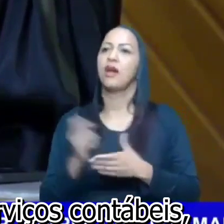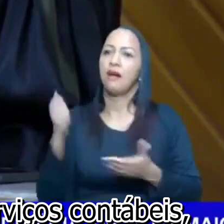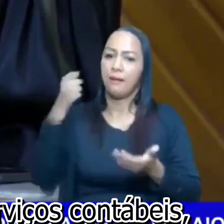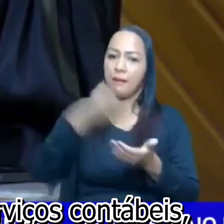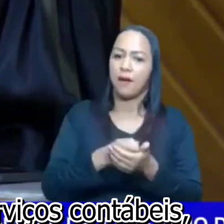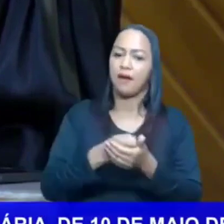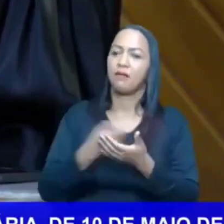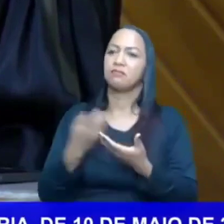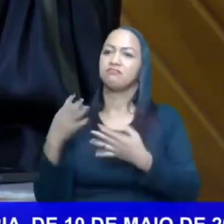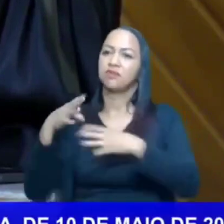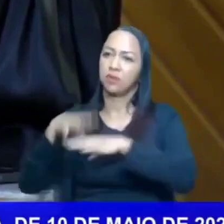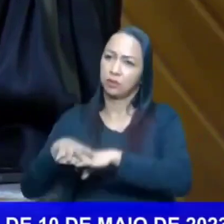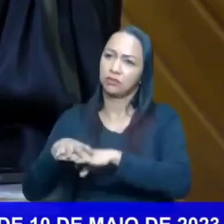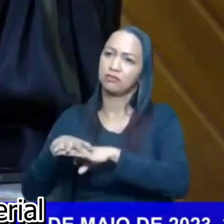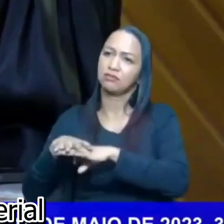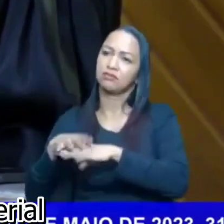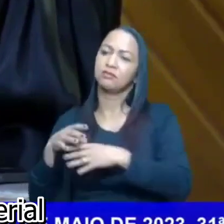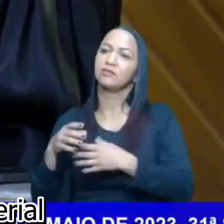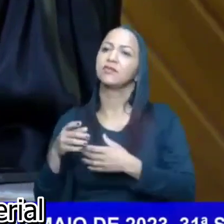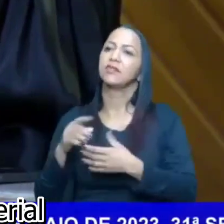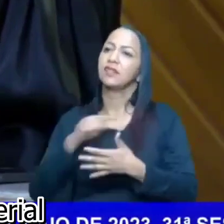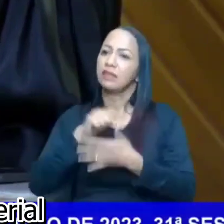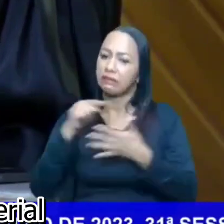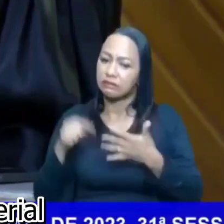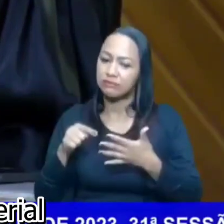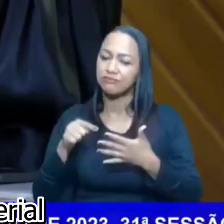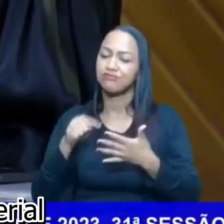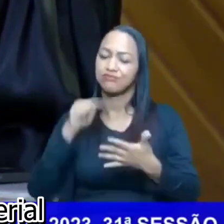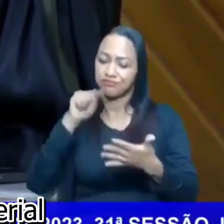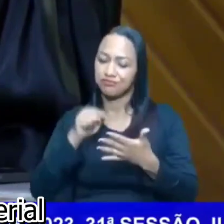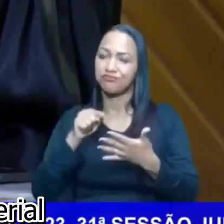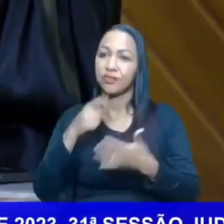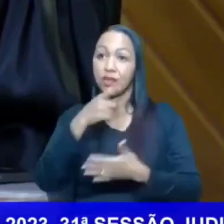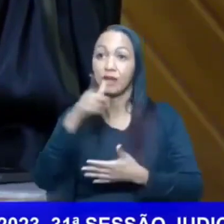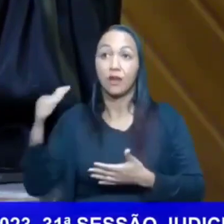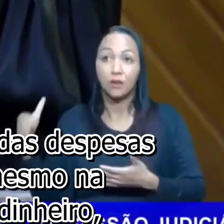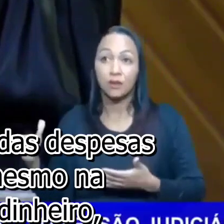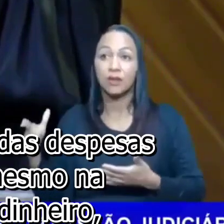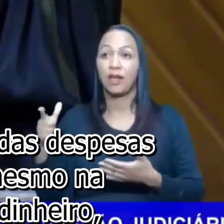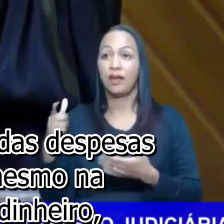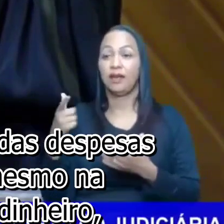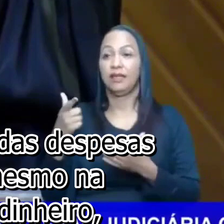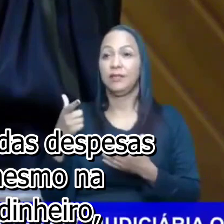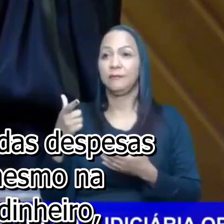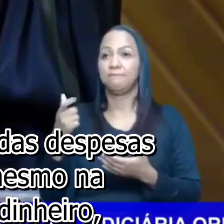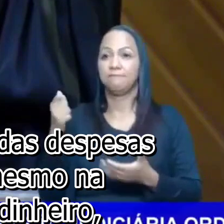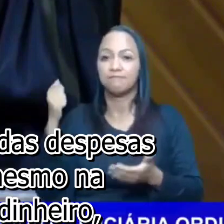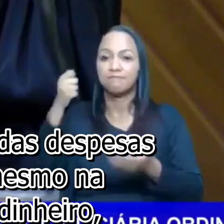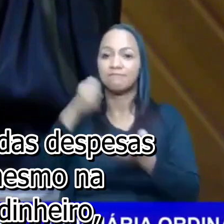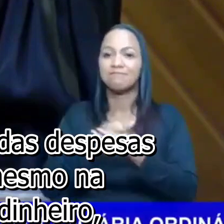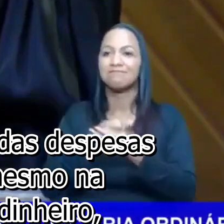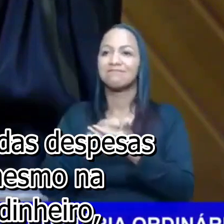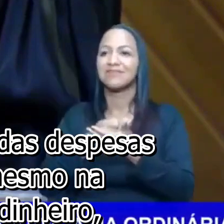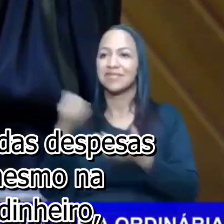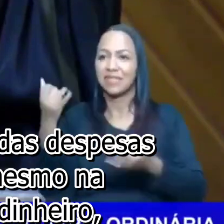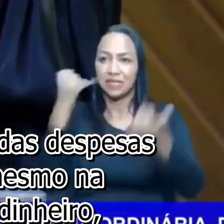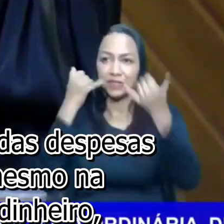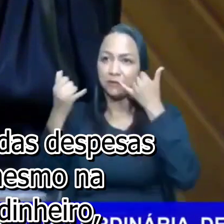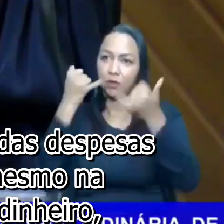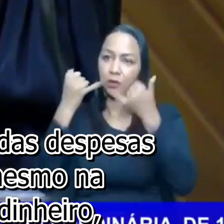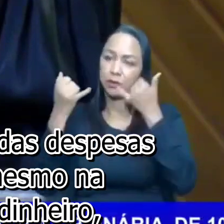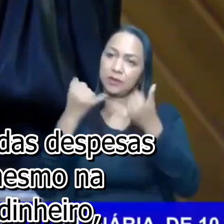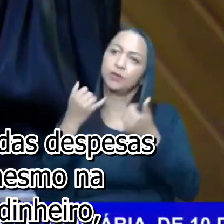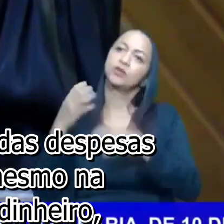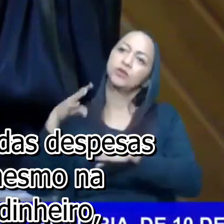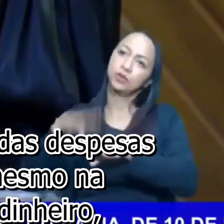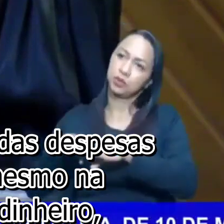contábeis, há de se identificar que o parecer ministerial que não houve na prestação de contas o registro das despesas com prestação